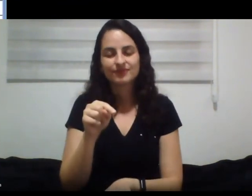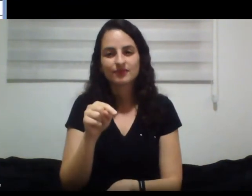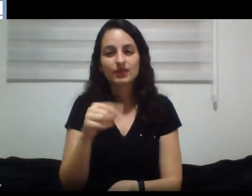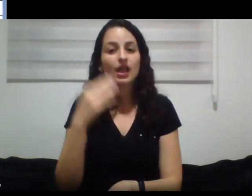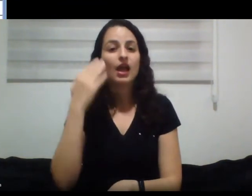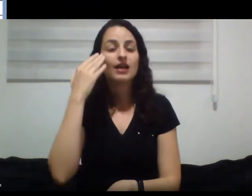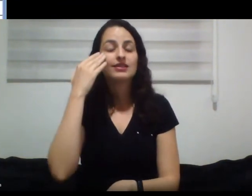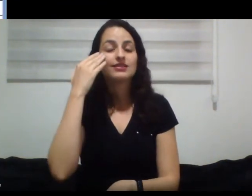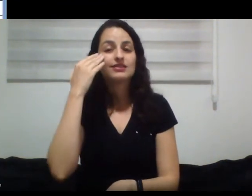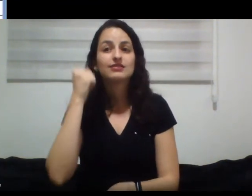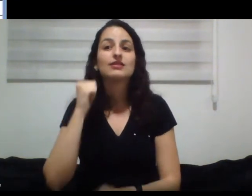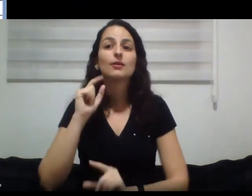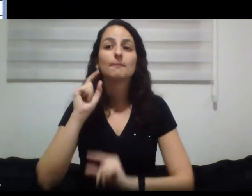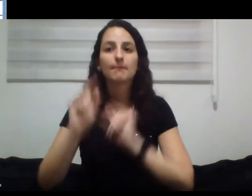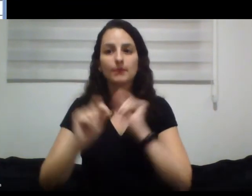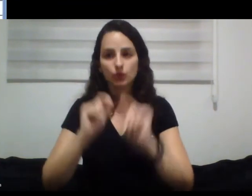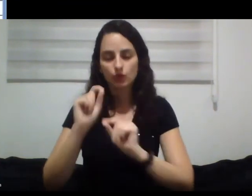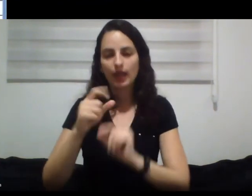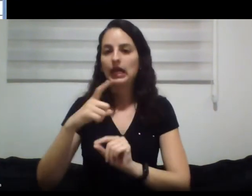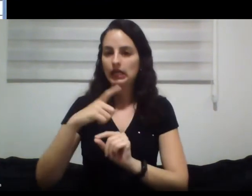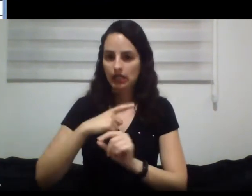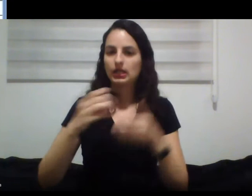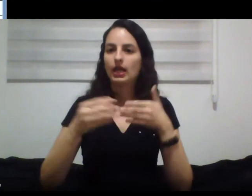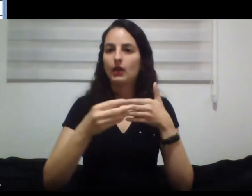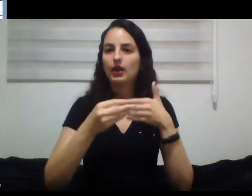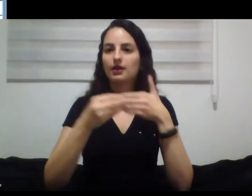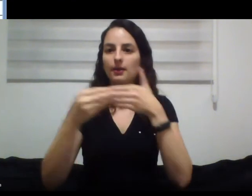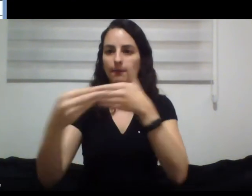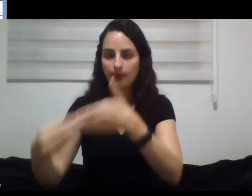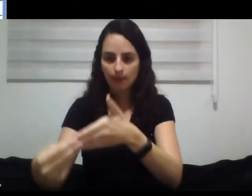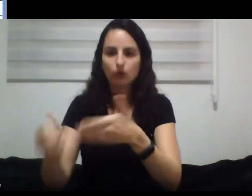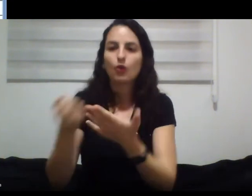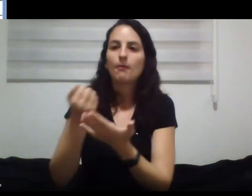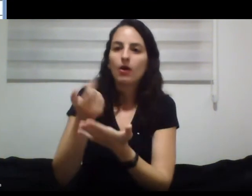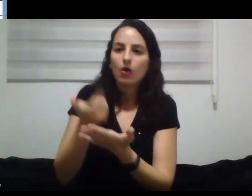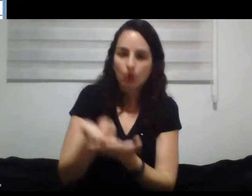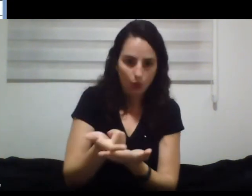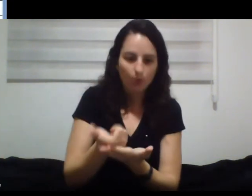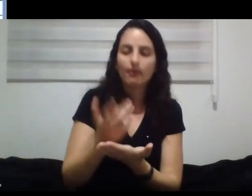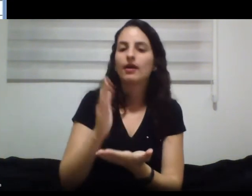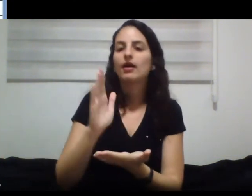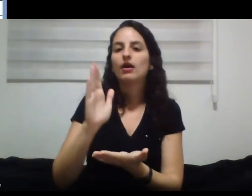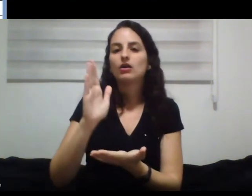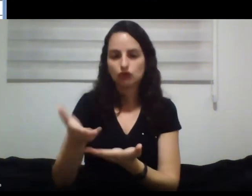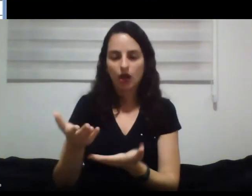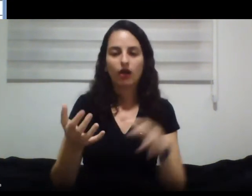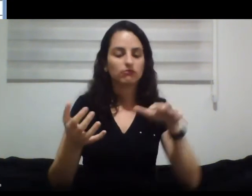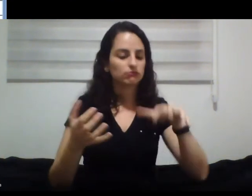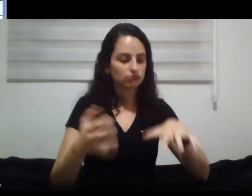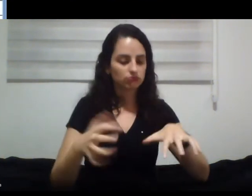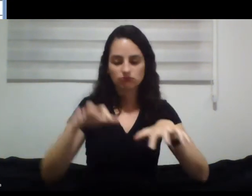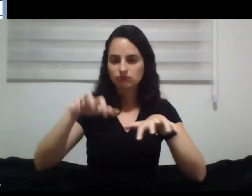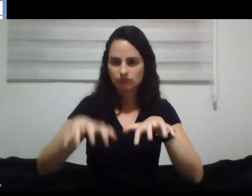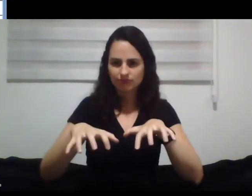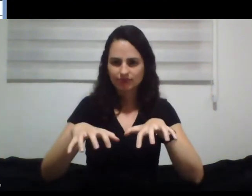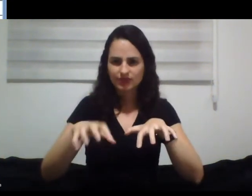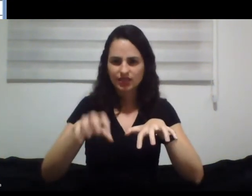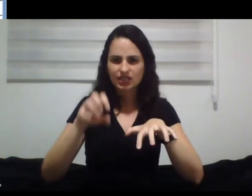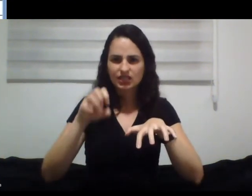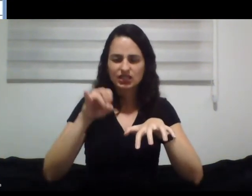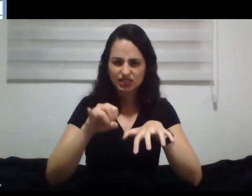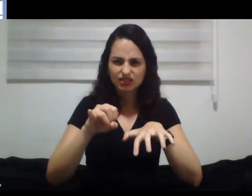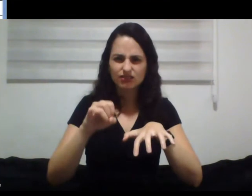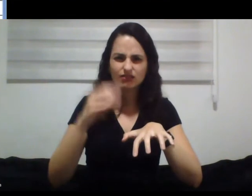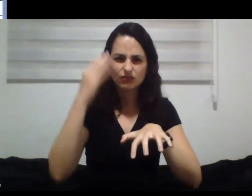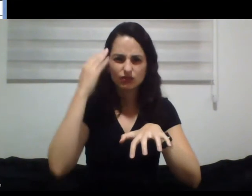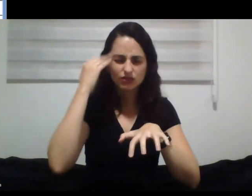o CIB fará um trabalho muito próximo de todos os professores para orientação de como utilizar e como poder